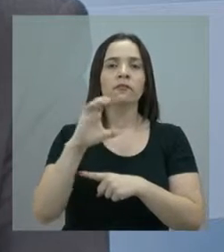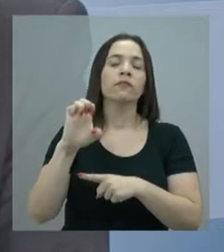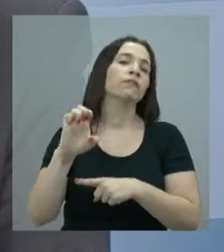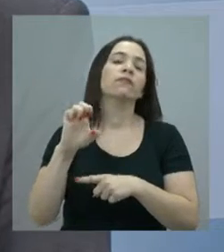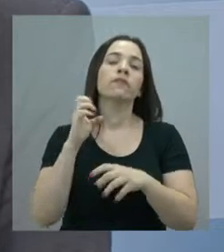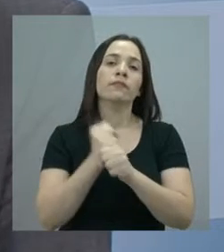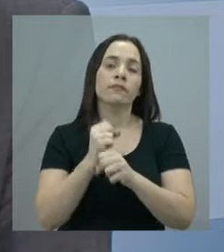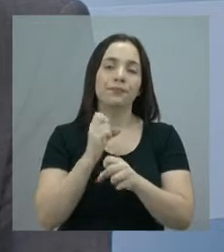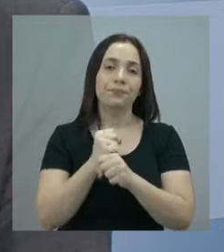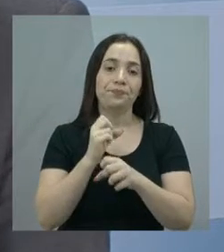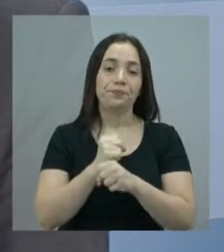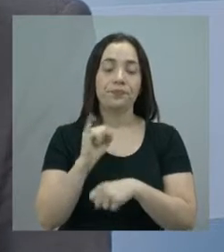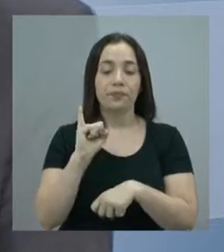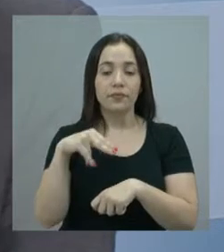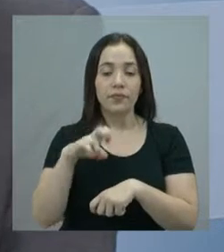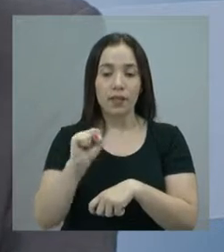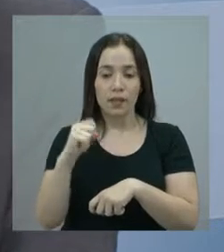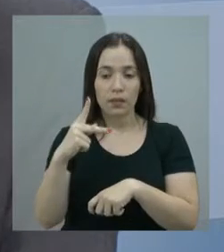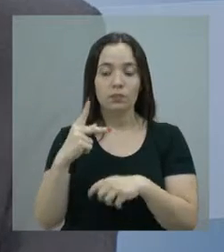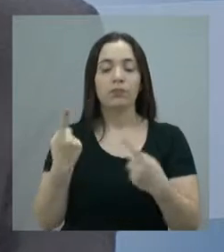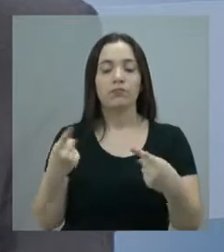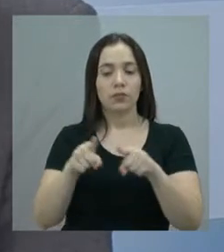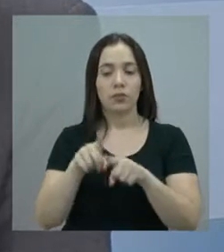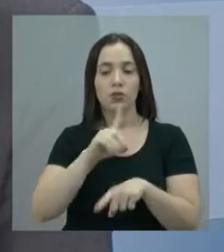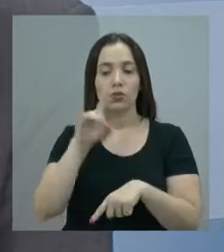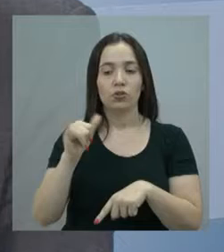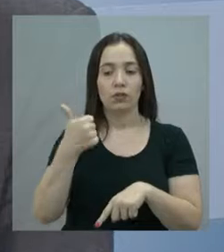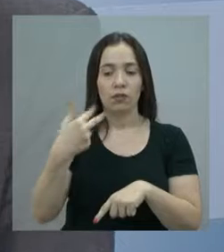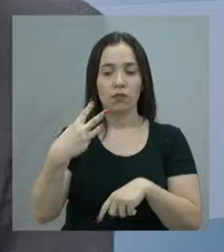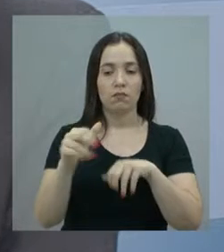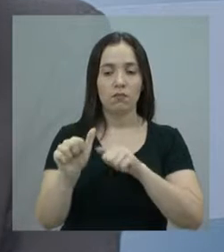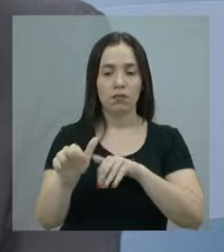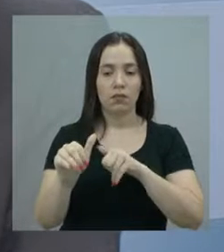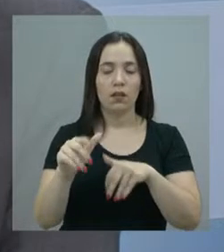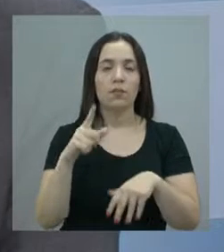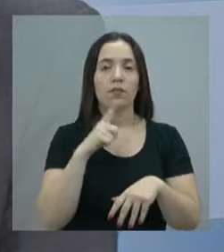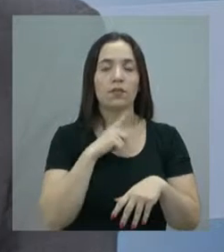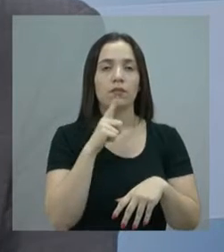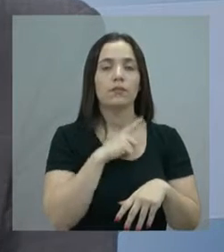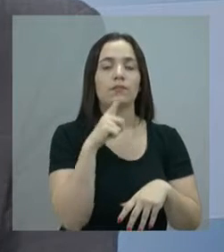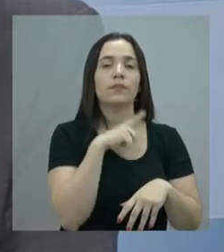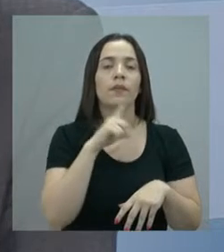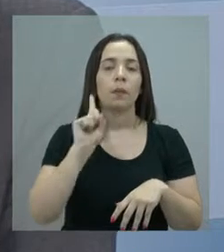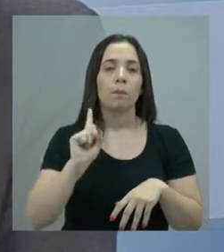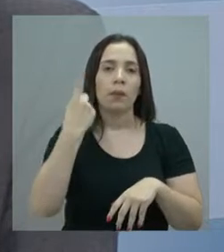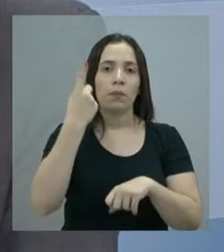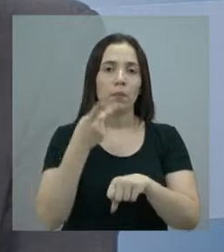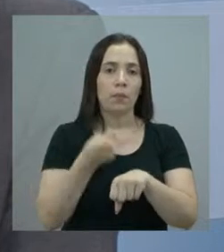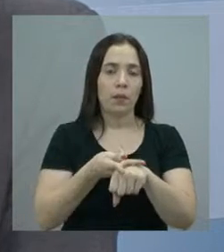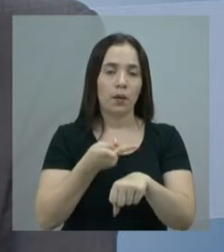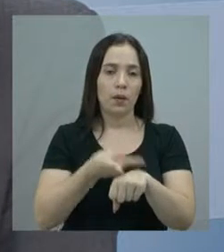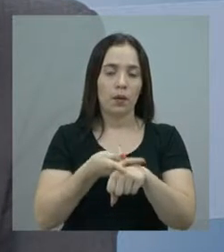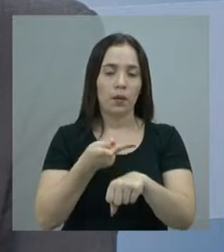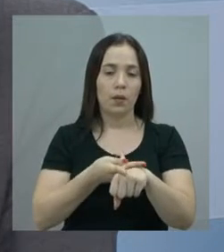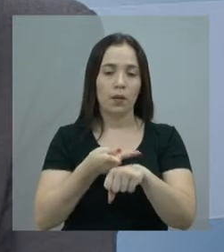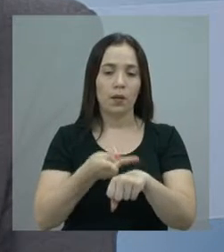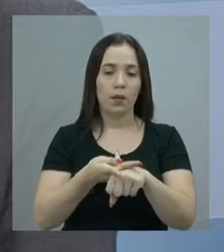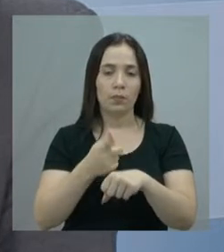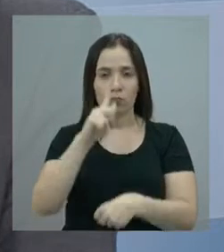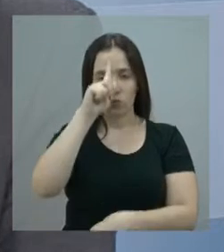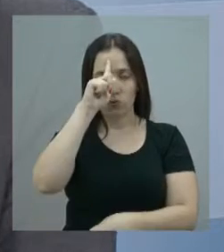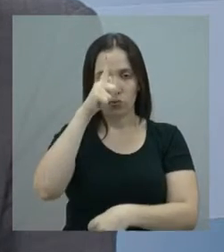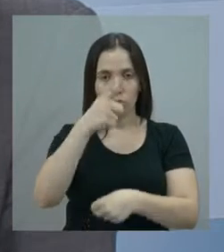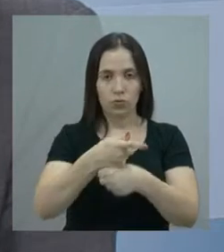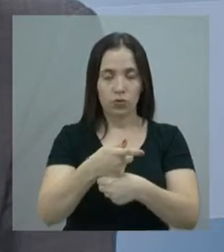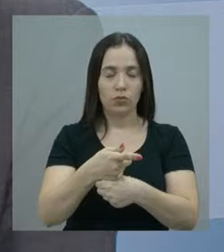TCE. O INESP, a Assembleia, no dia 13 de setembro, nós lançamos o primeiro prêmio de efetividade de gestão